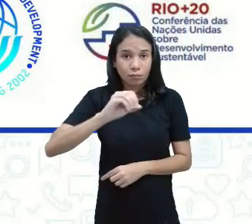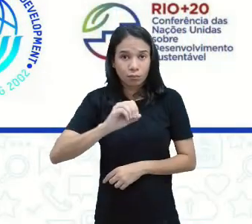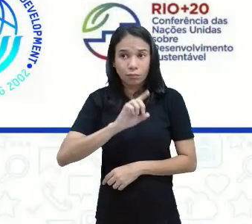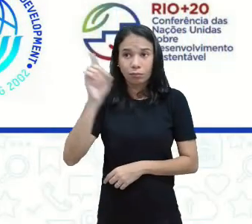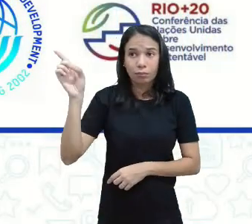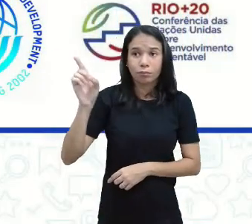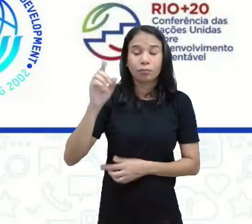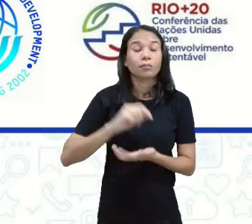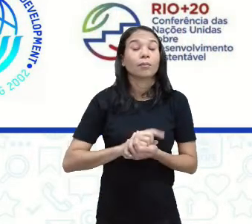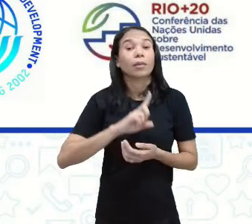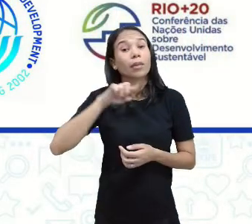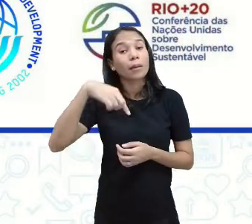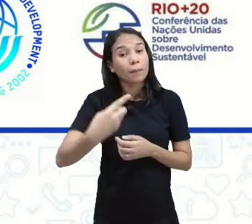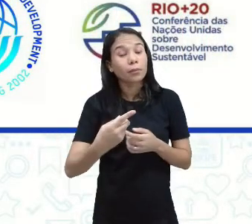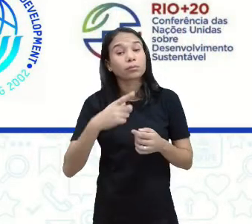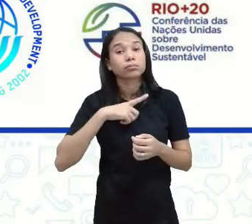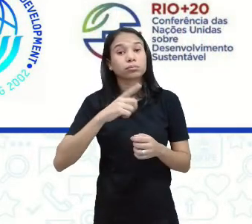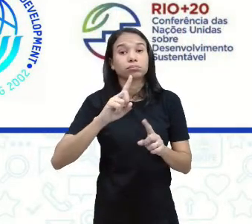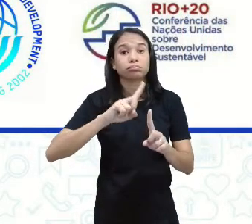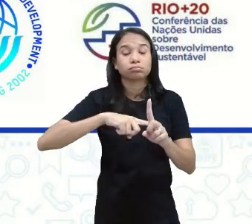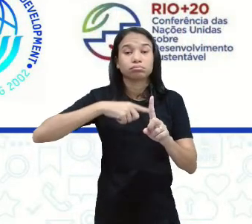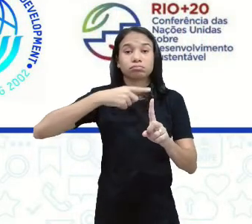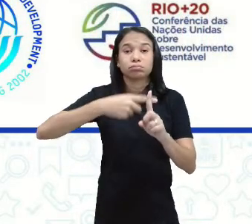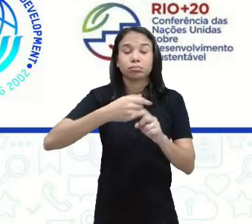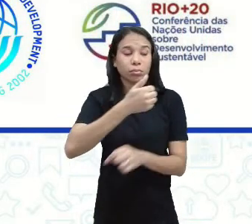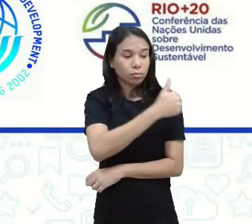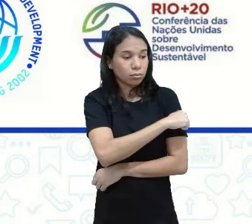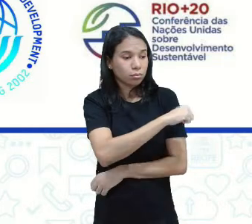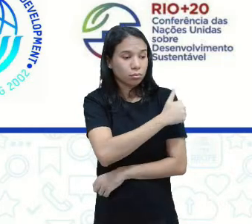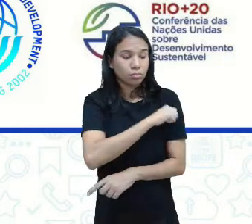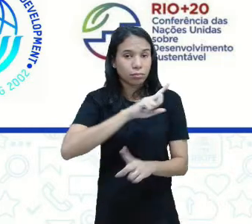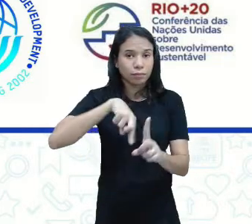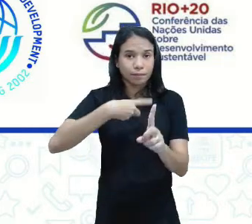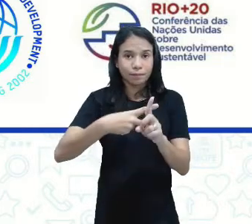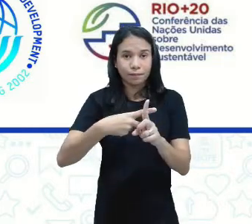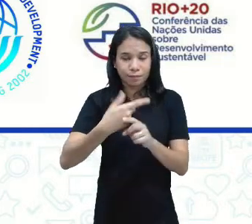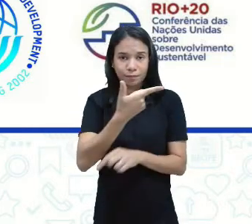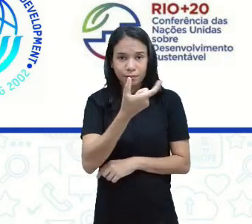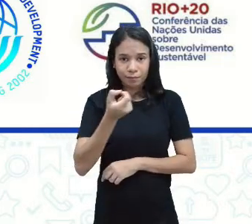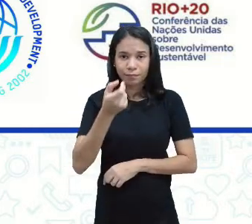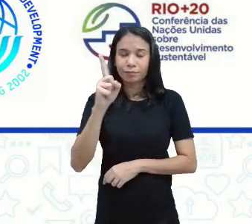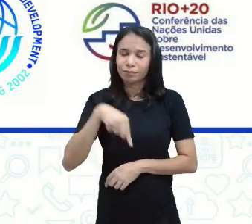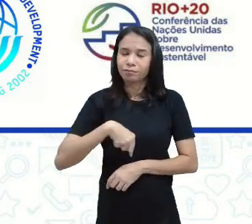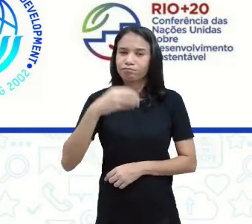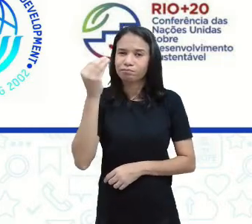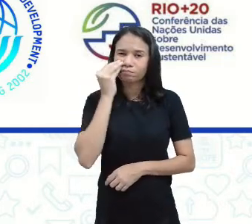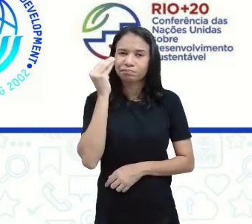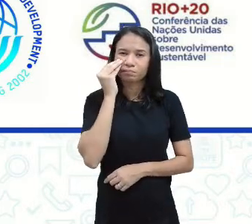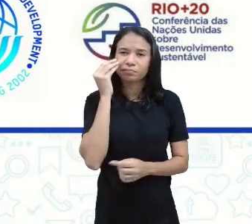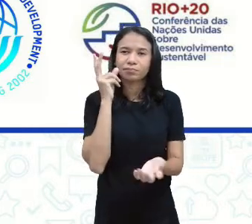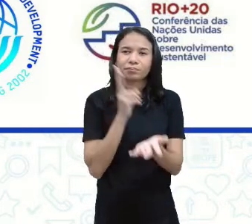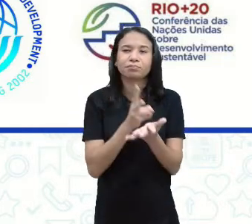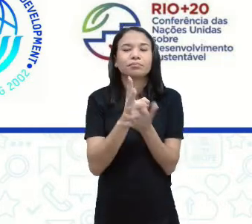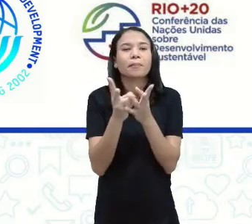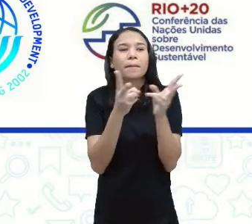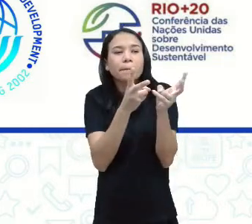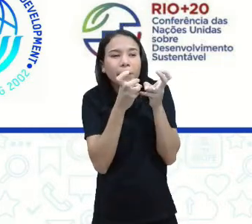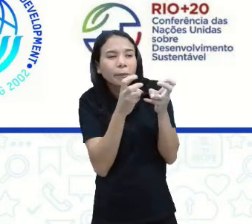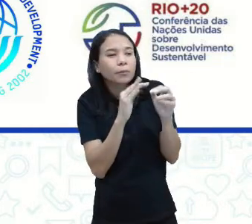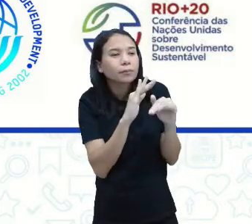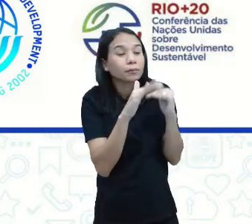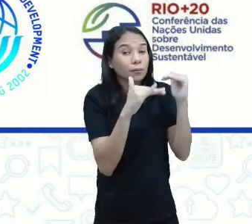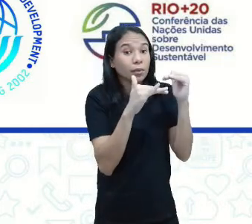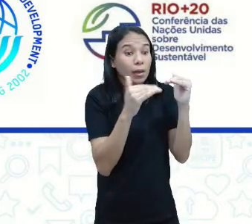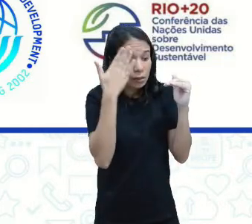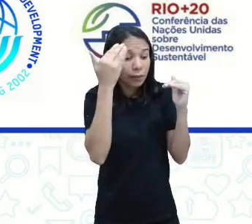Joanesburgo, e a última, a Rio mais 20, tá? Que, de forma geral, eles tentaram perceber a evolução, se